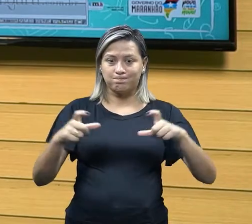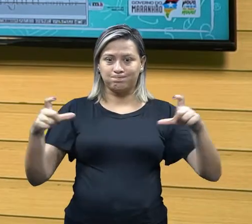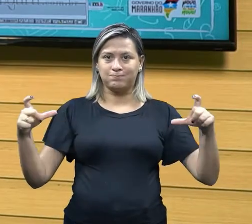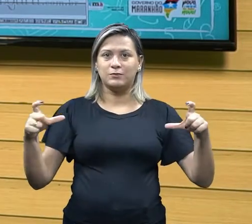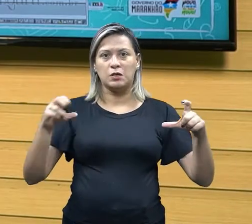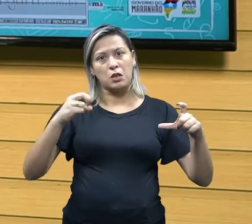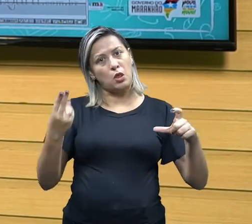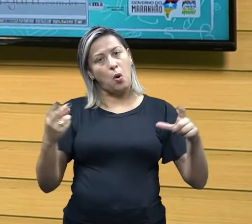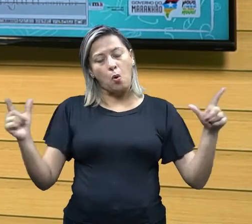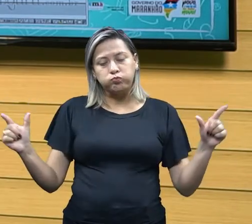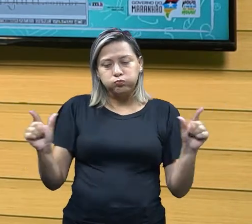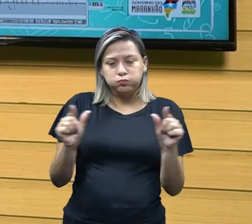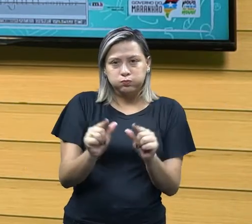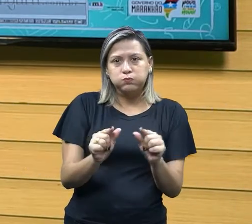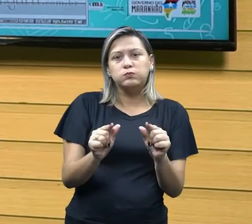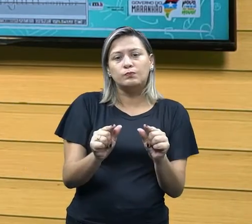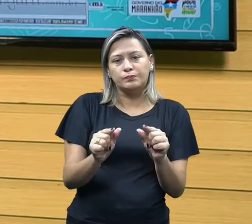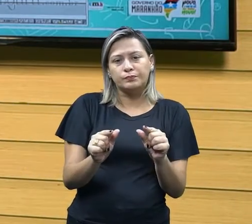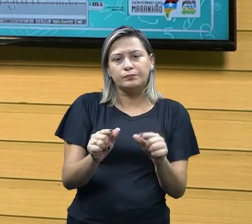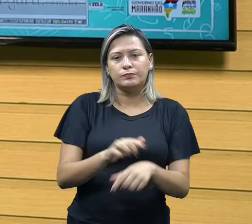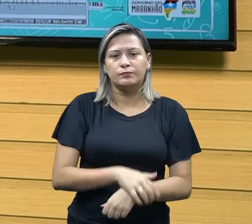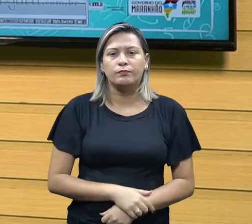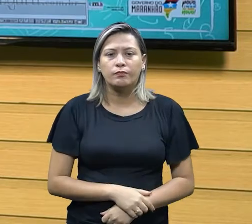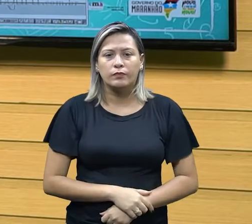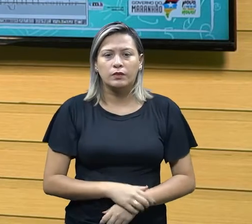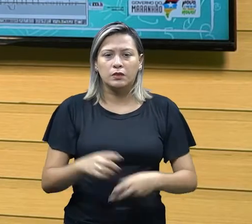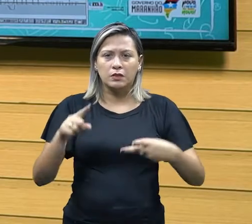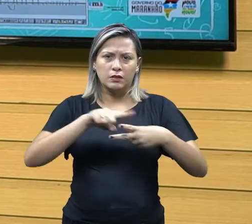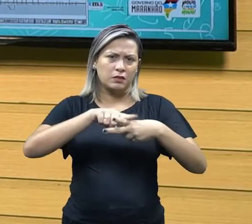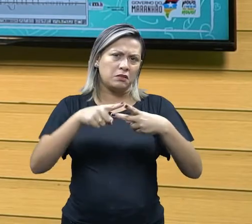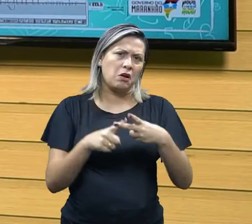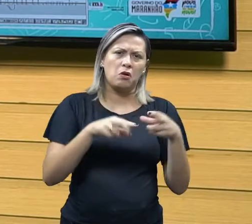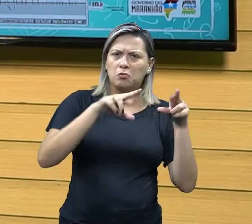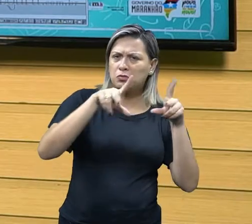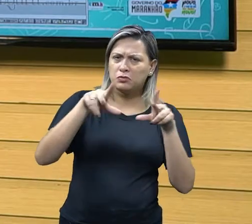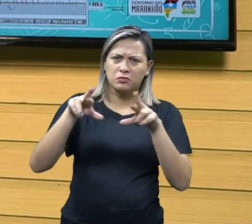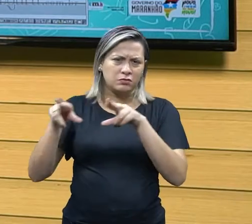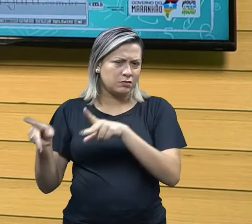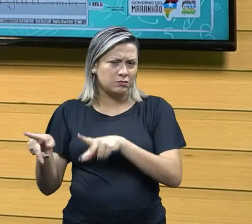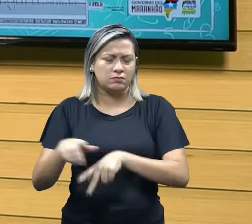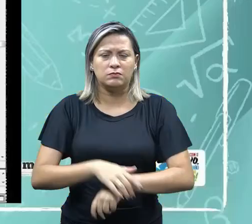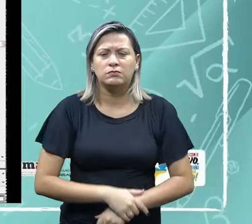mais ampliada ou mais reduzida, e de diferentes